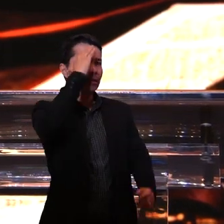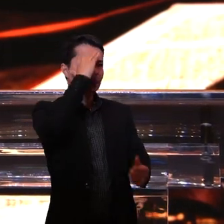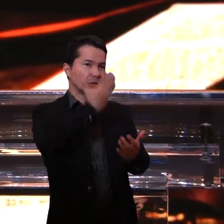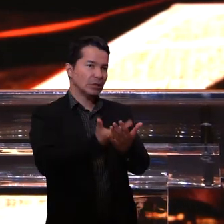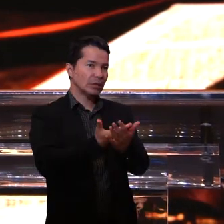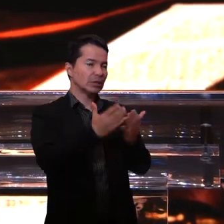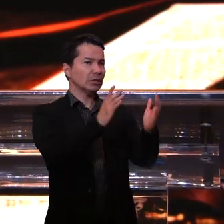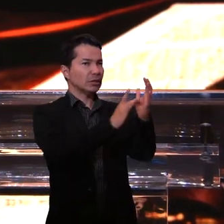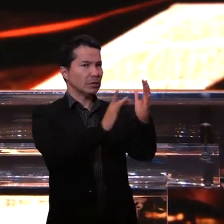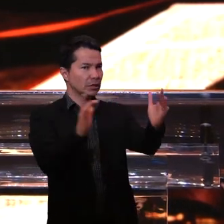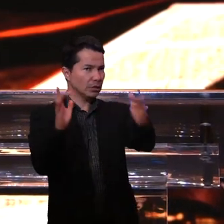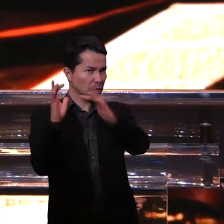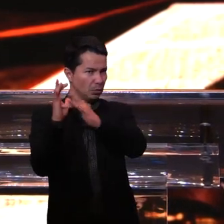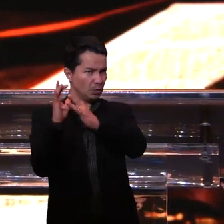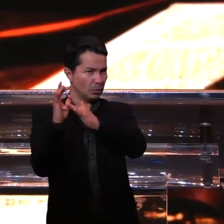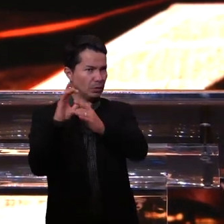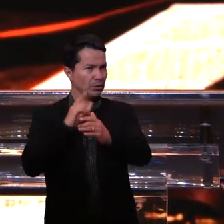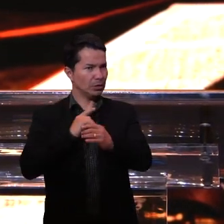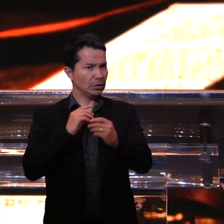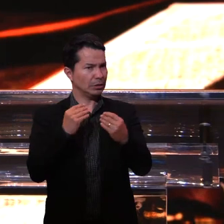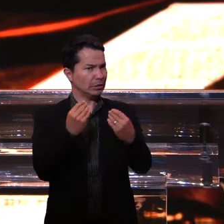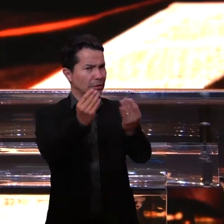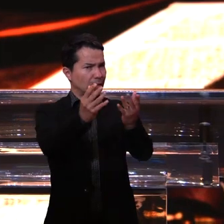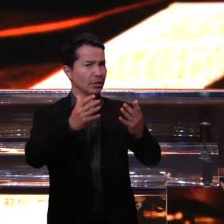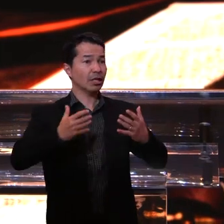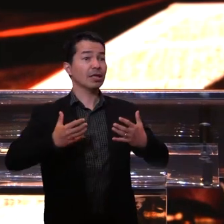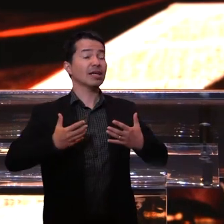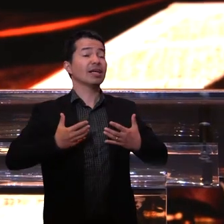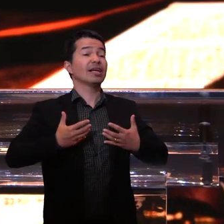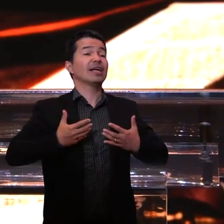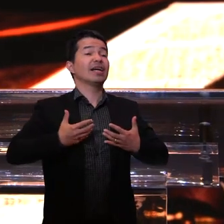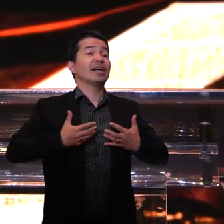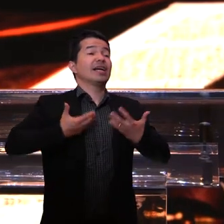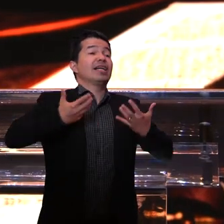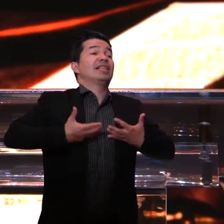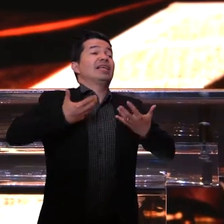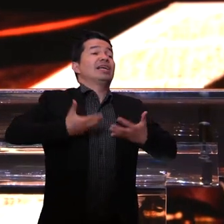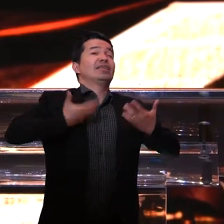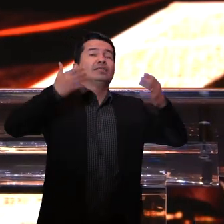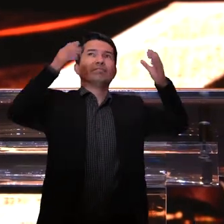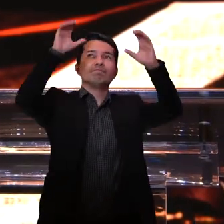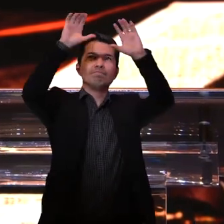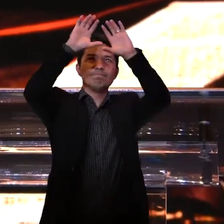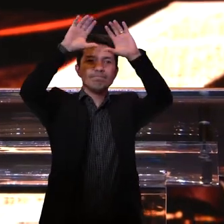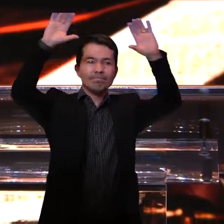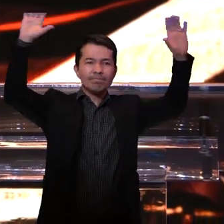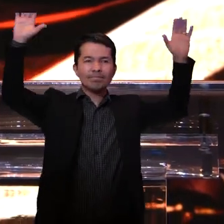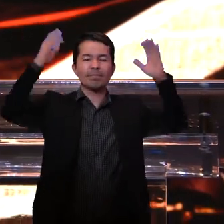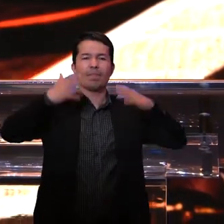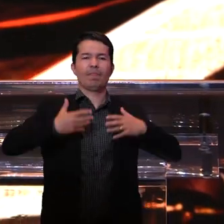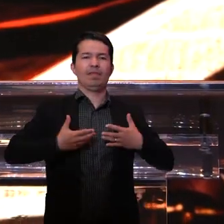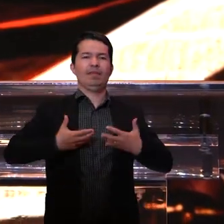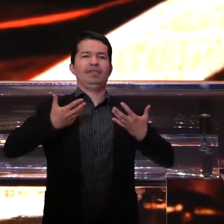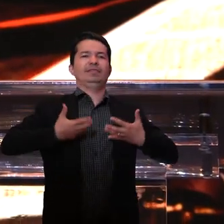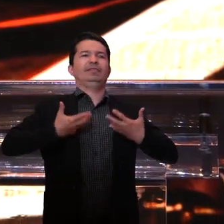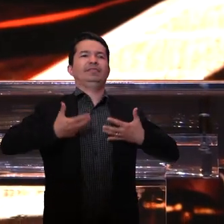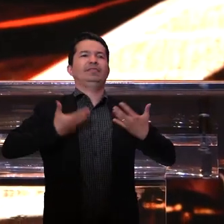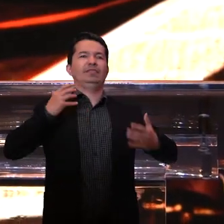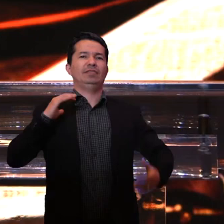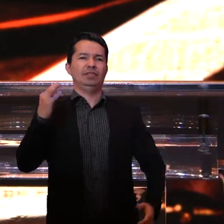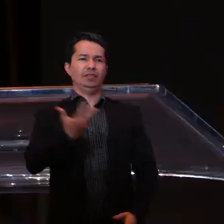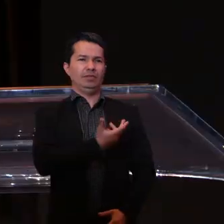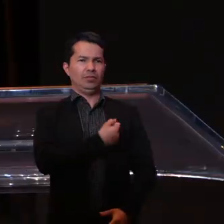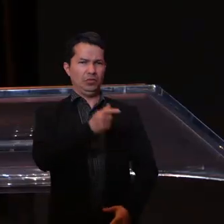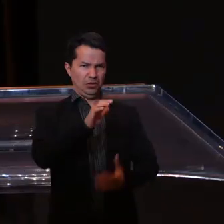a alegria do céu, o antegozo do céu. Isso é a alegria da salvação. Quem já é casado